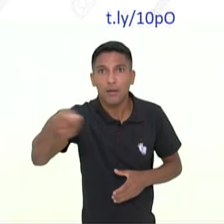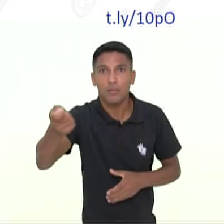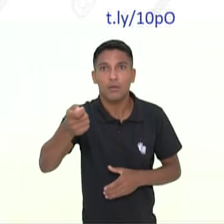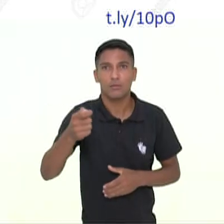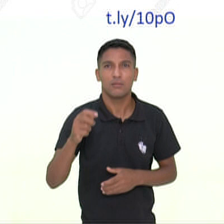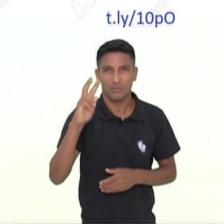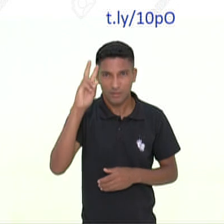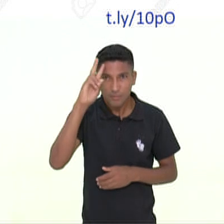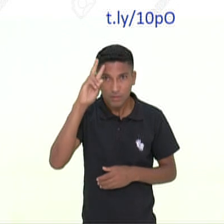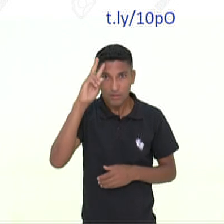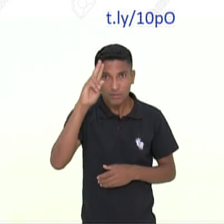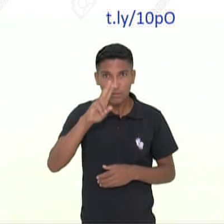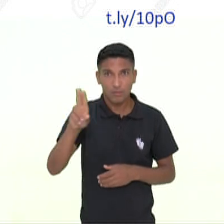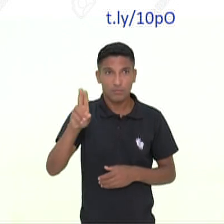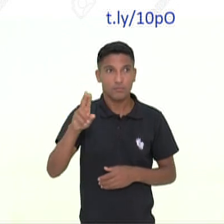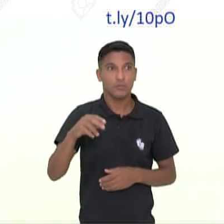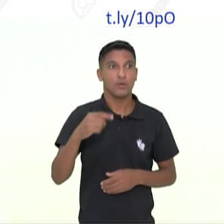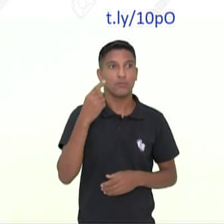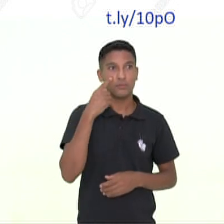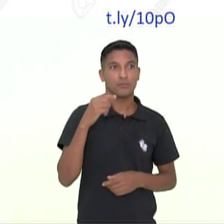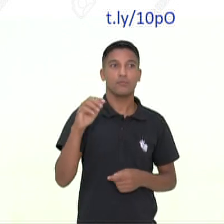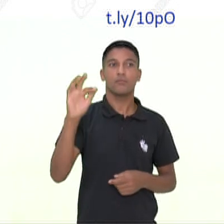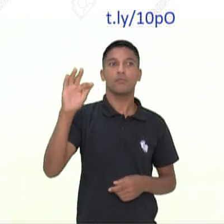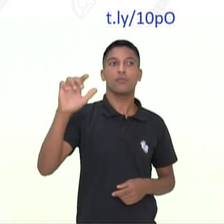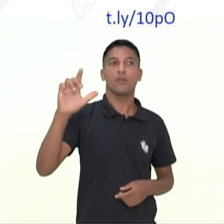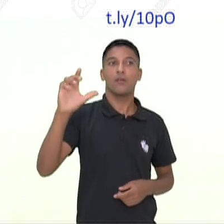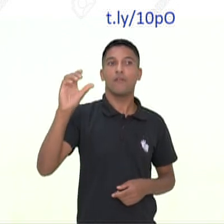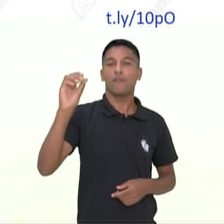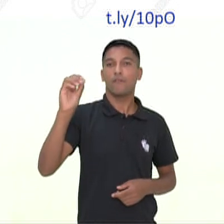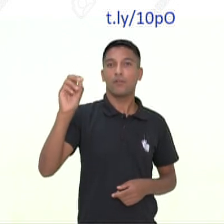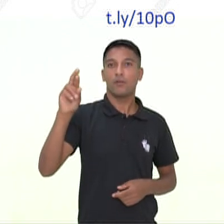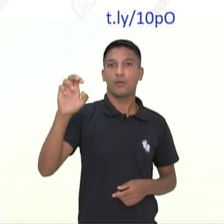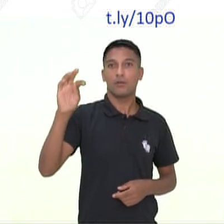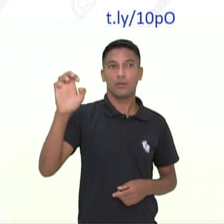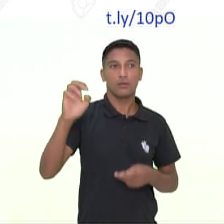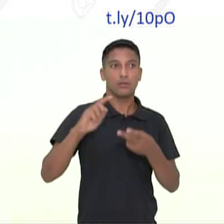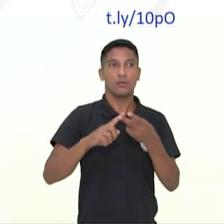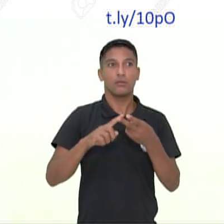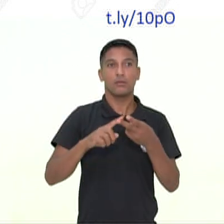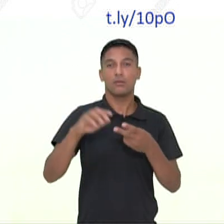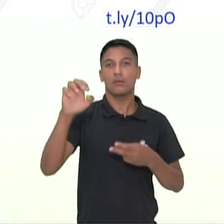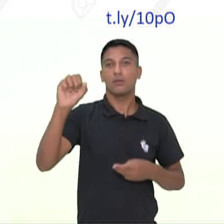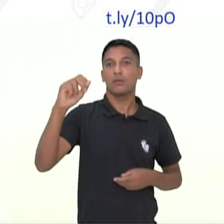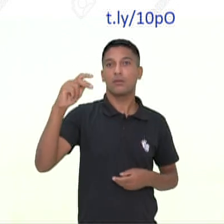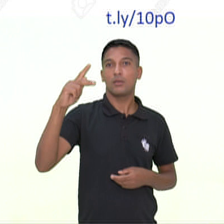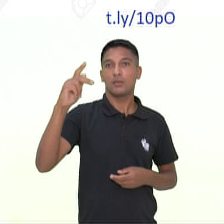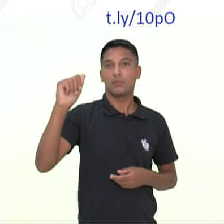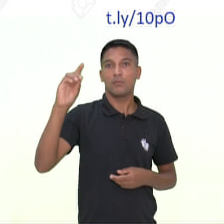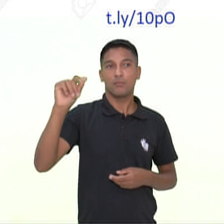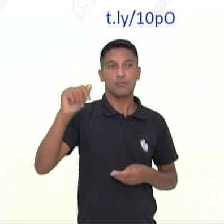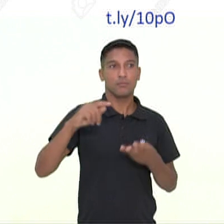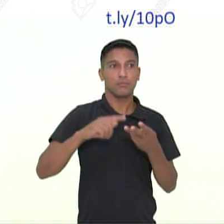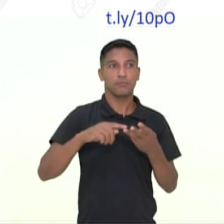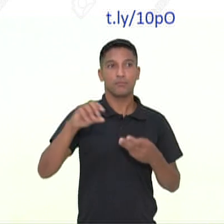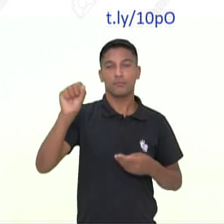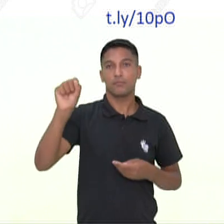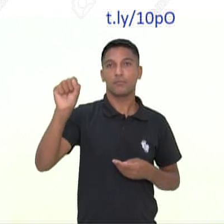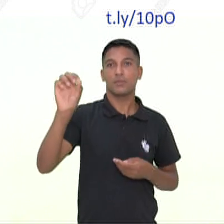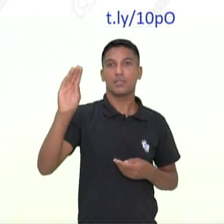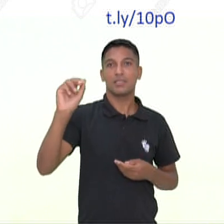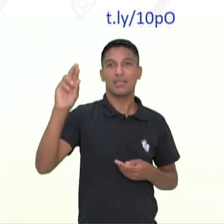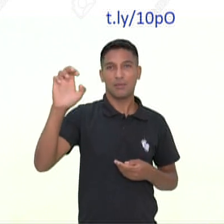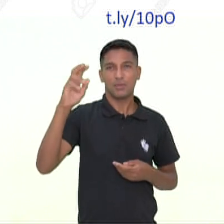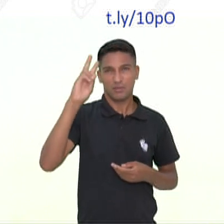bem comuns nós vamos lá é o florete a espada e os abre né Se a gente for lembrar um pouquinho